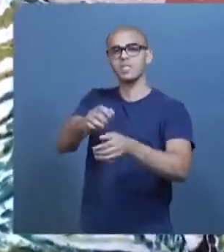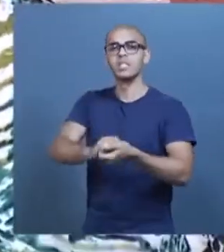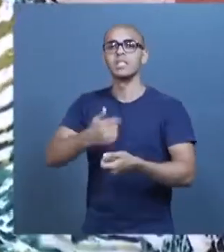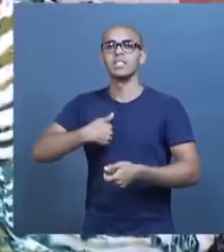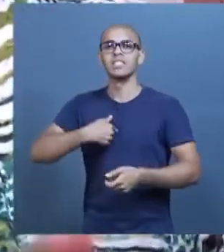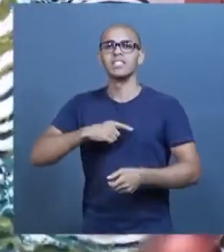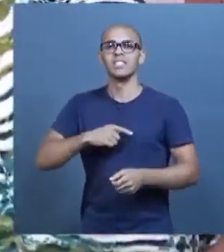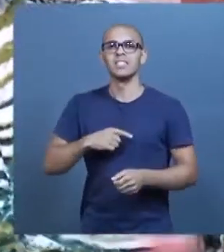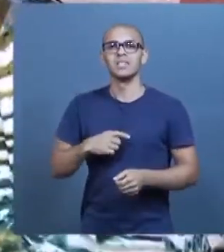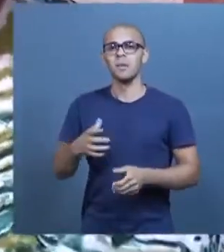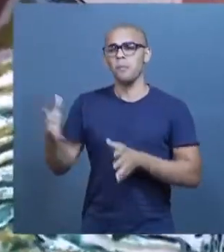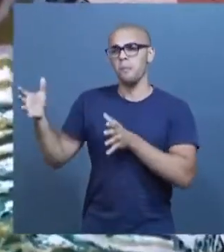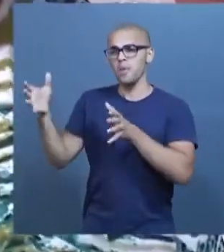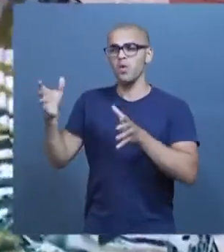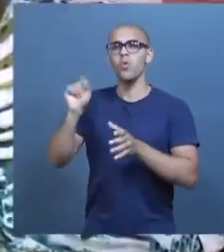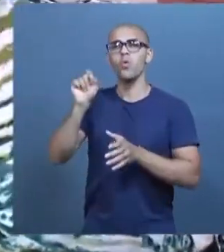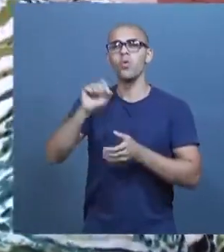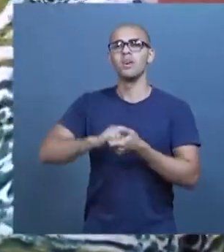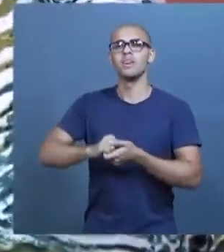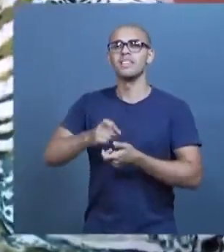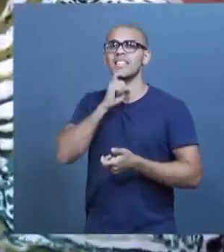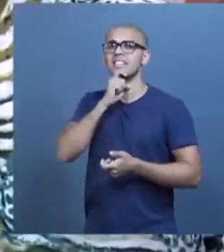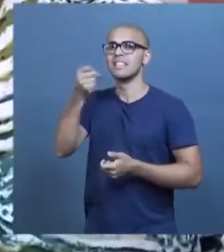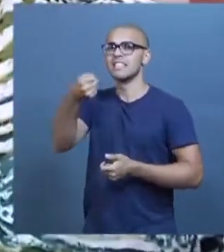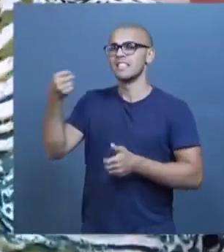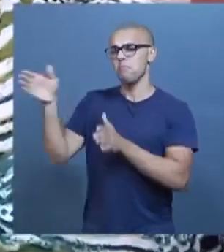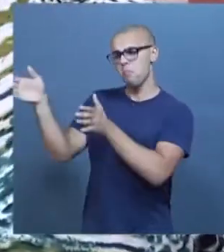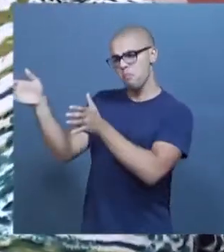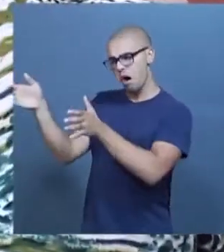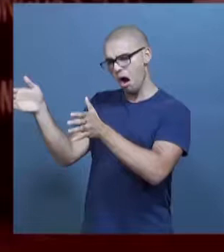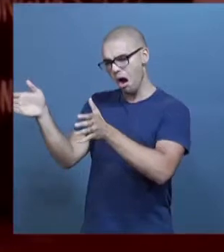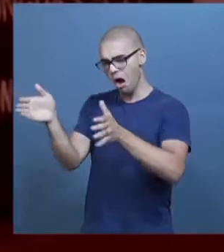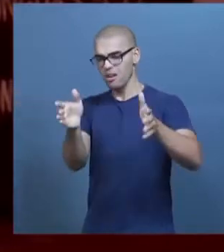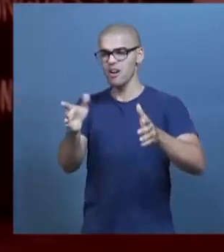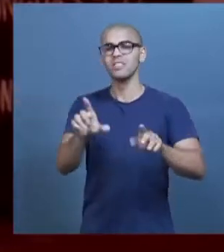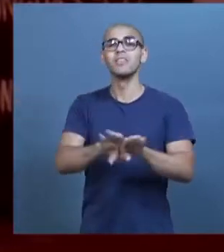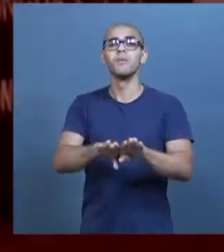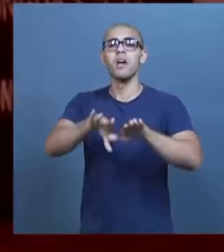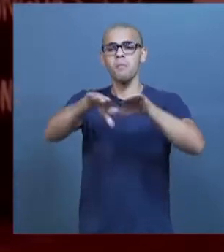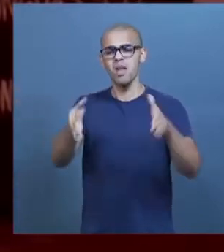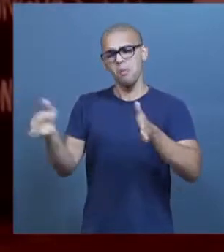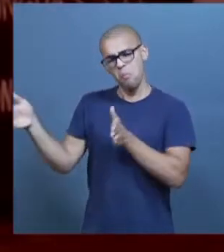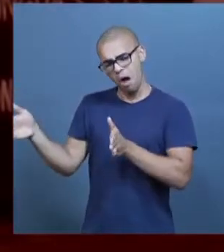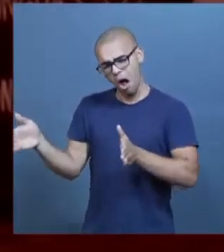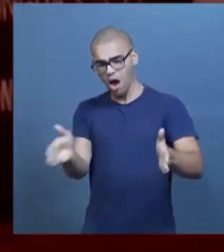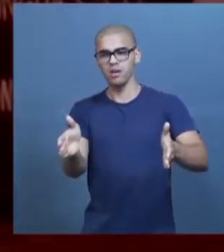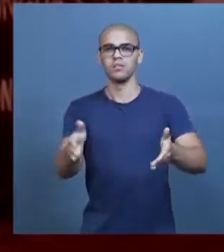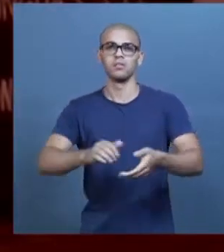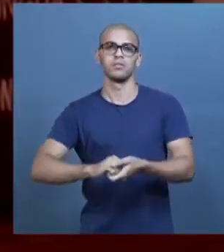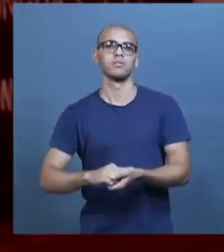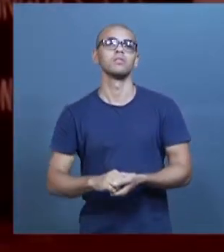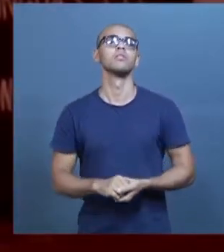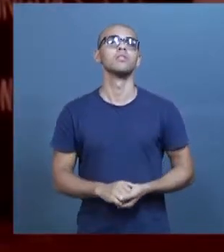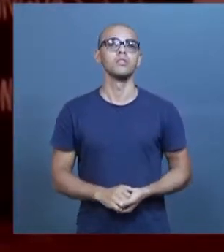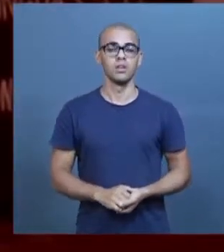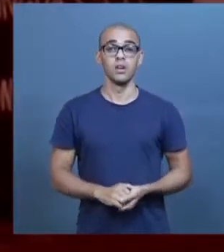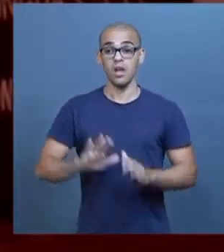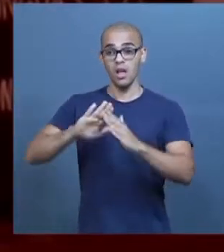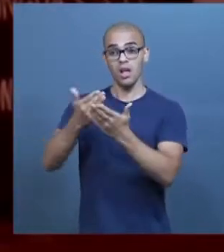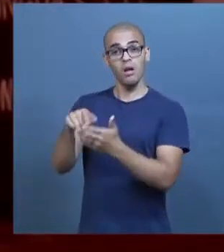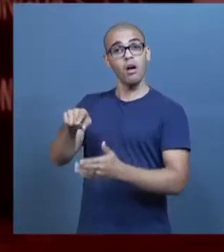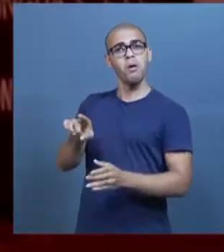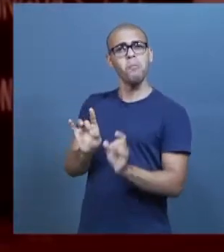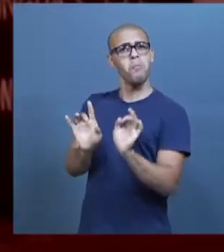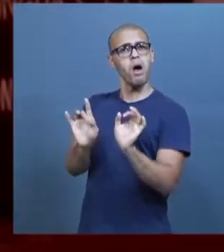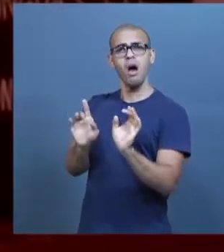uma barricada com a geladeira que tinha lá, uma mesa. A Escola Estadual Raul Brasil é referência de ensino público na